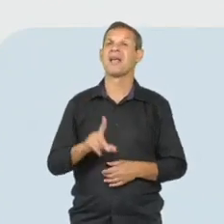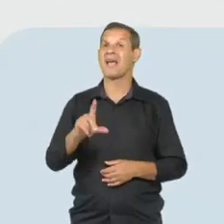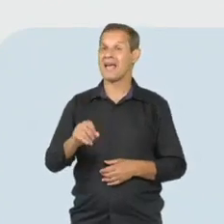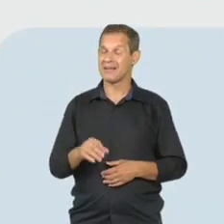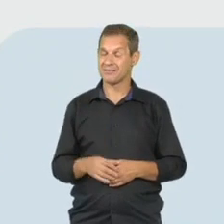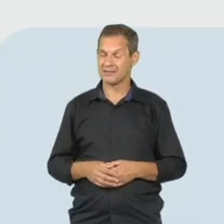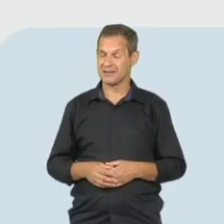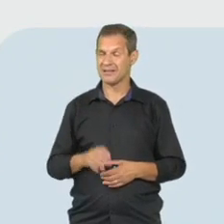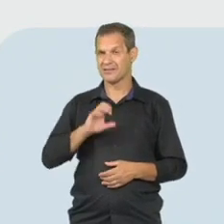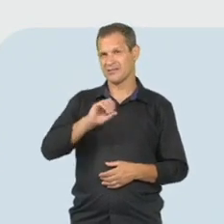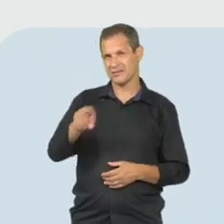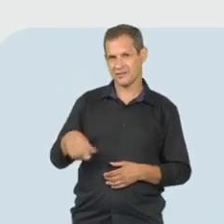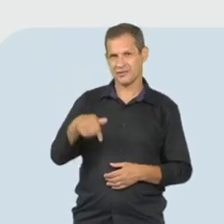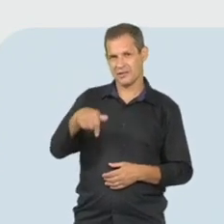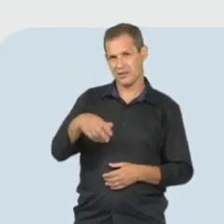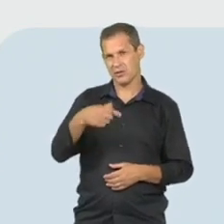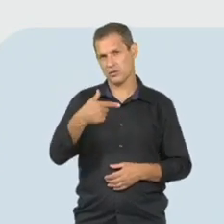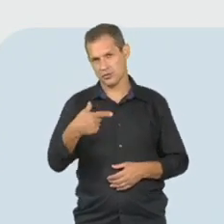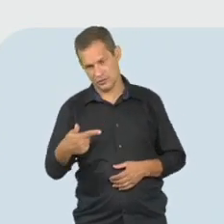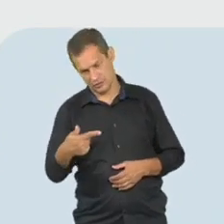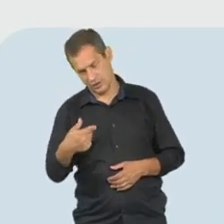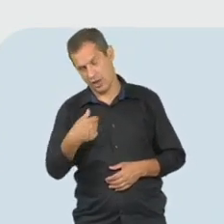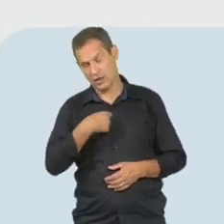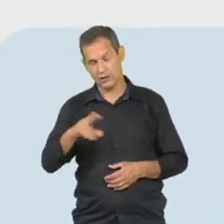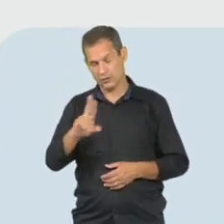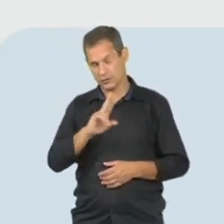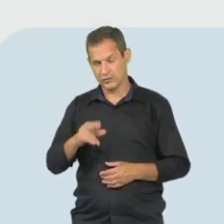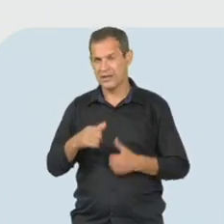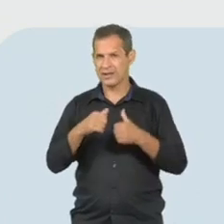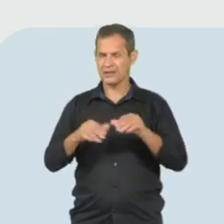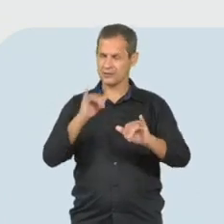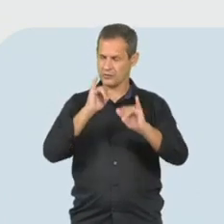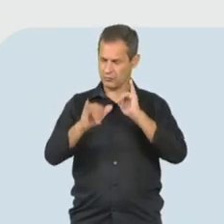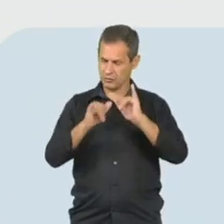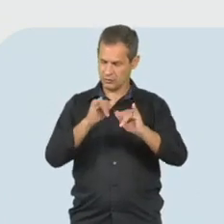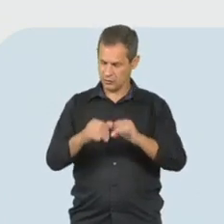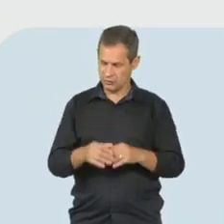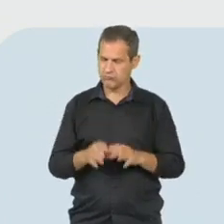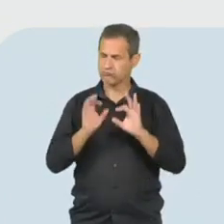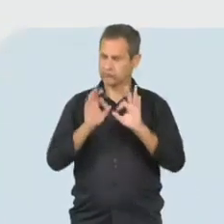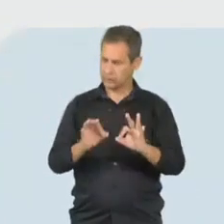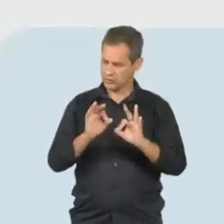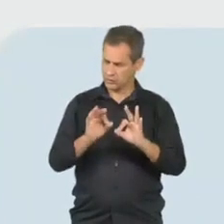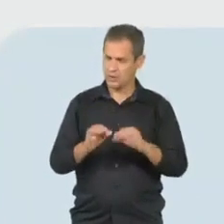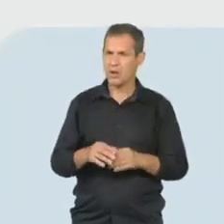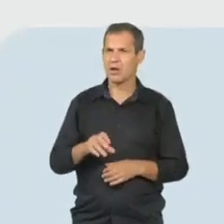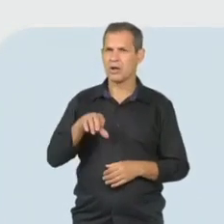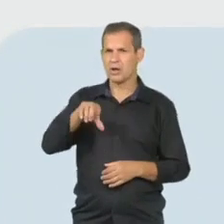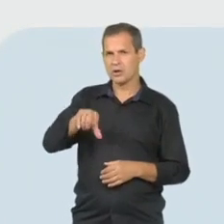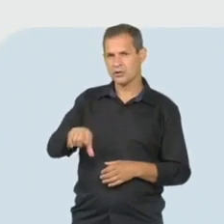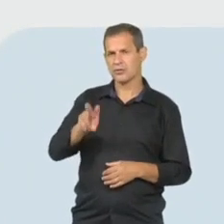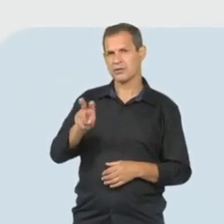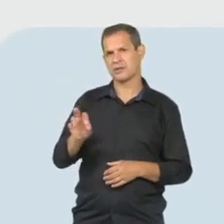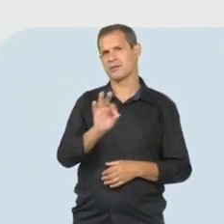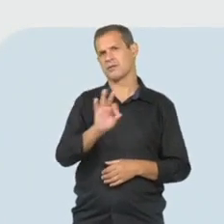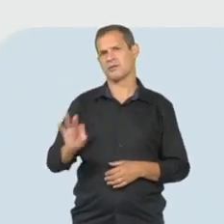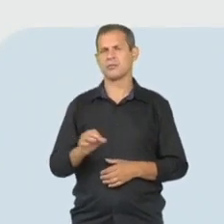no máximo de 0,72, se eu utilizar essas informações aqui com precisão de